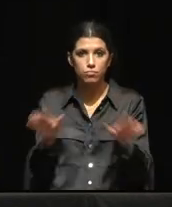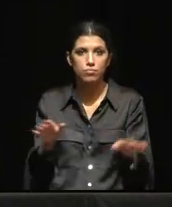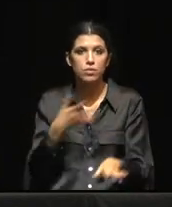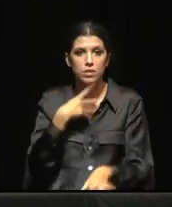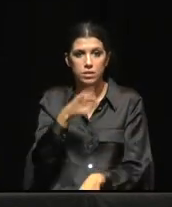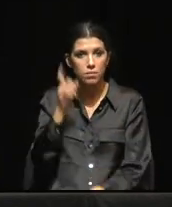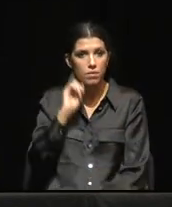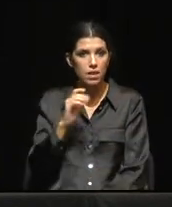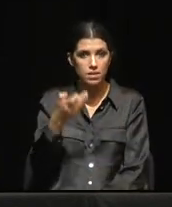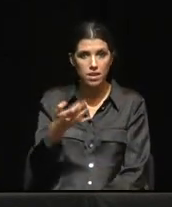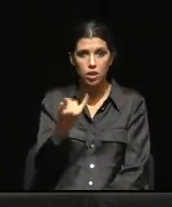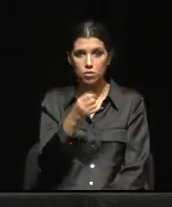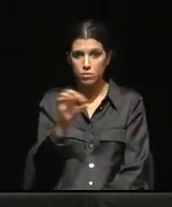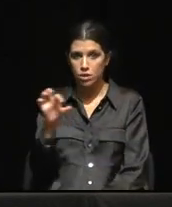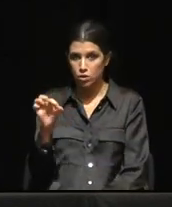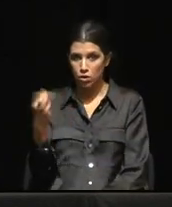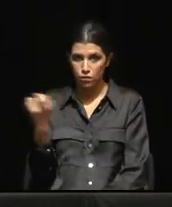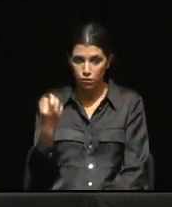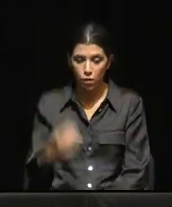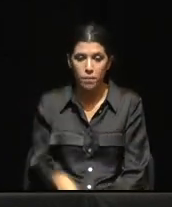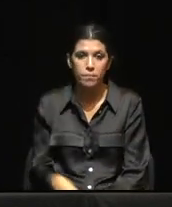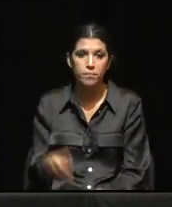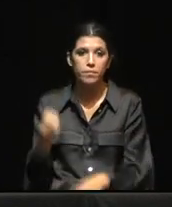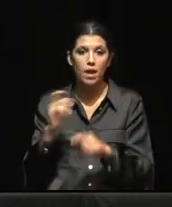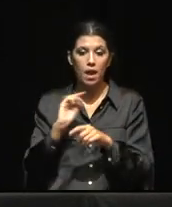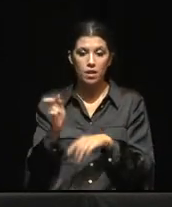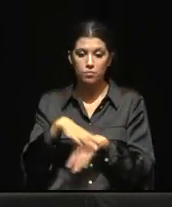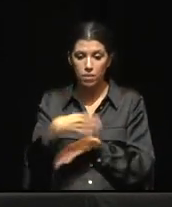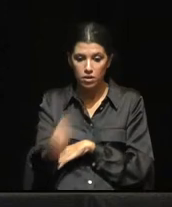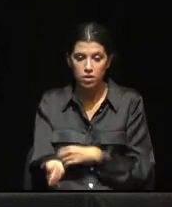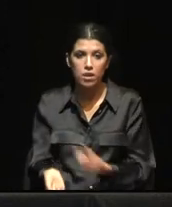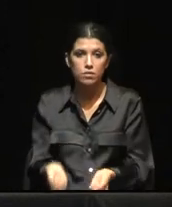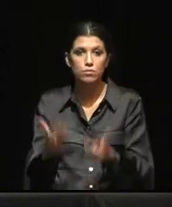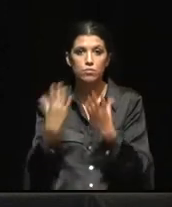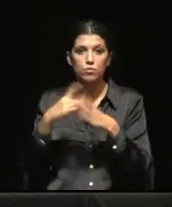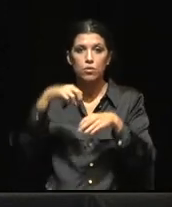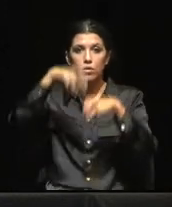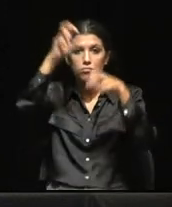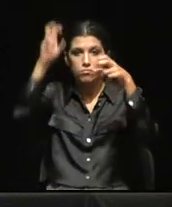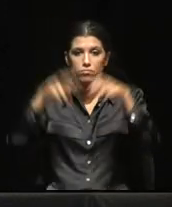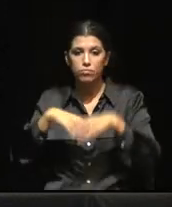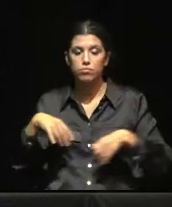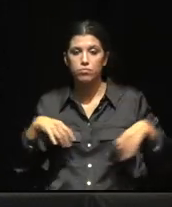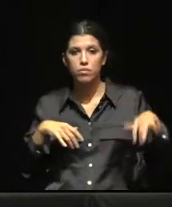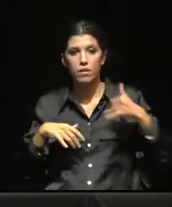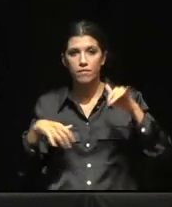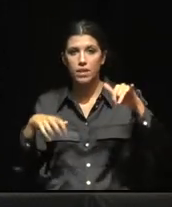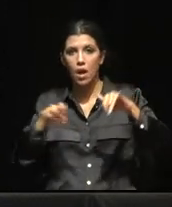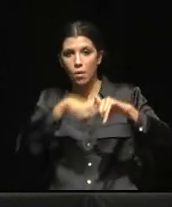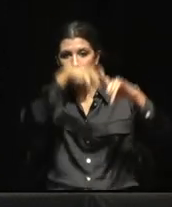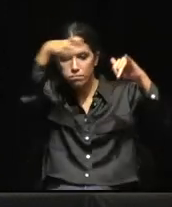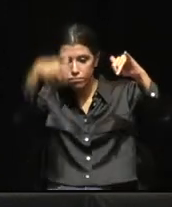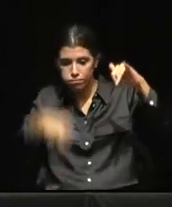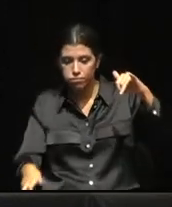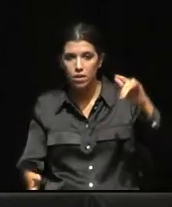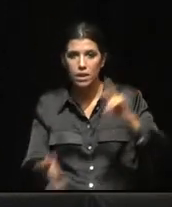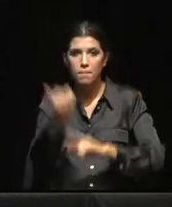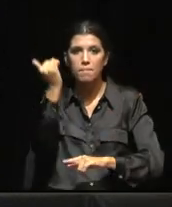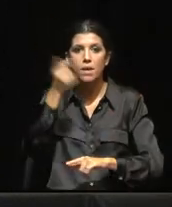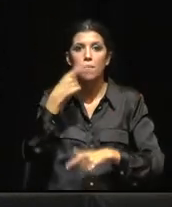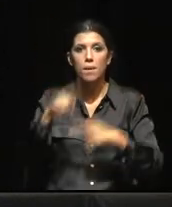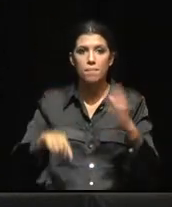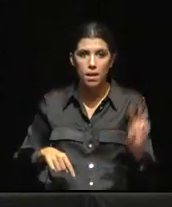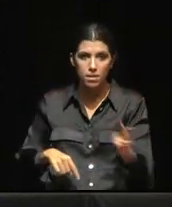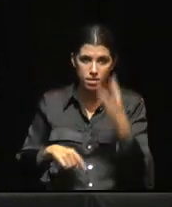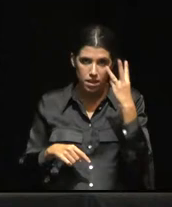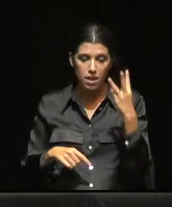de 2018 anos depois iniciou-se na queda livre conseguindo o título de campeão nacional por três vezes com